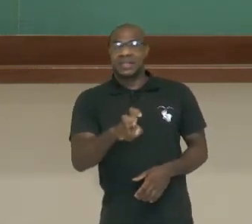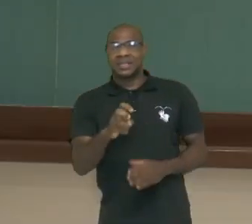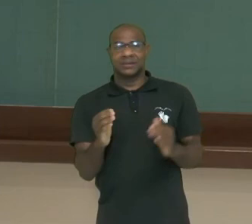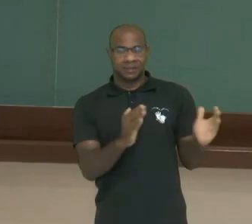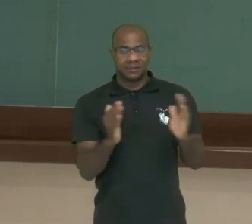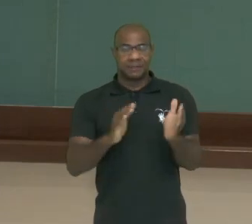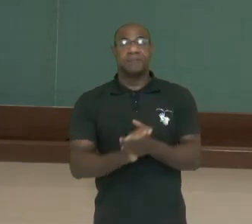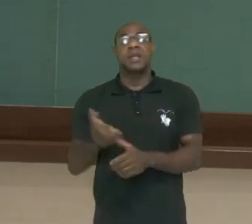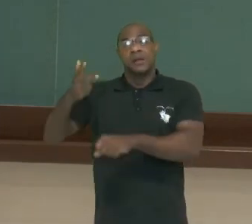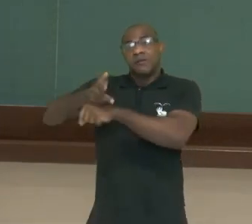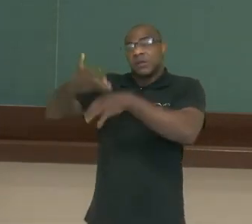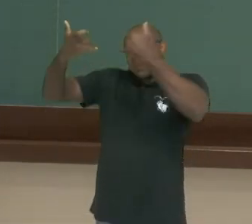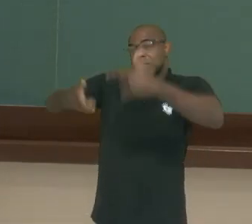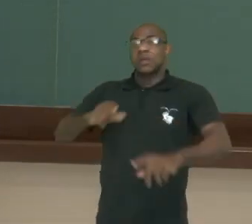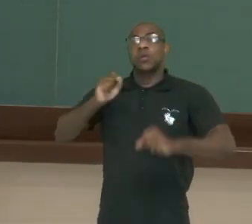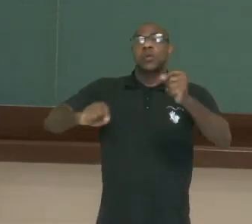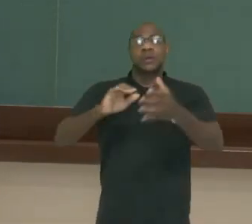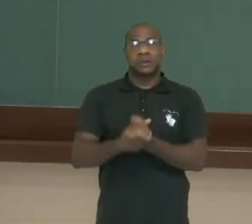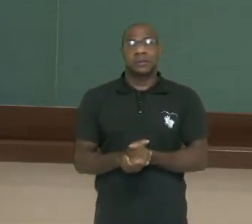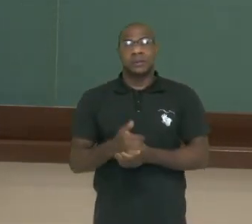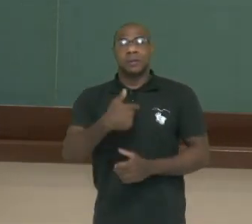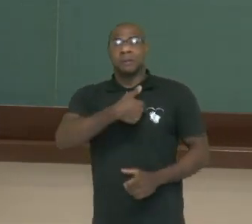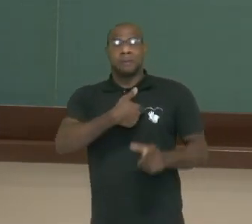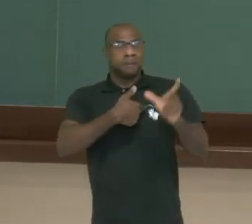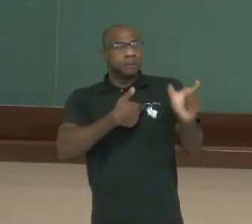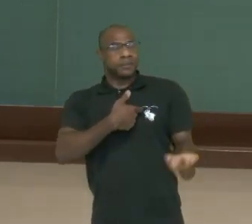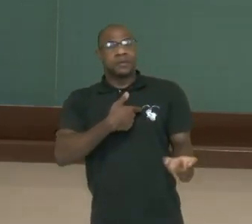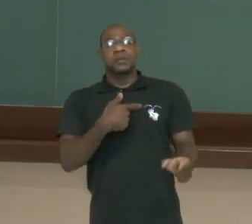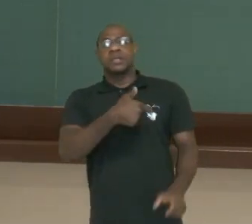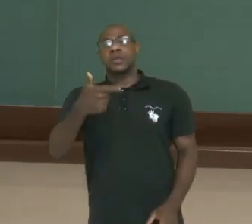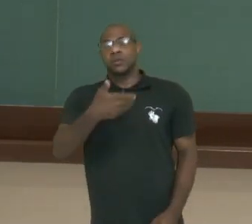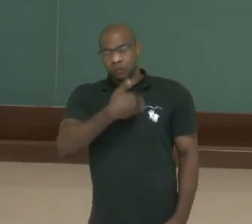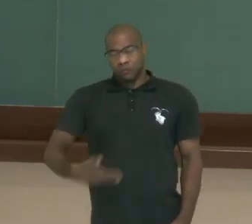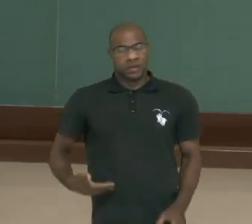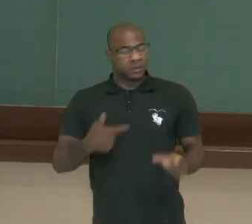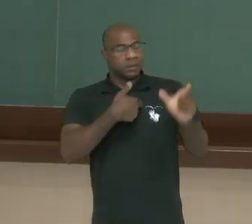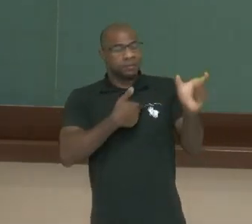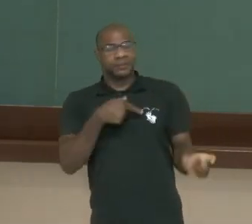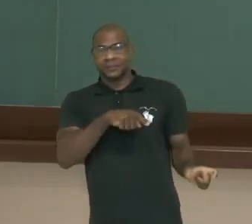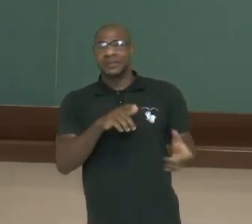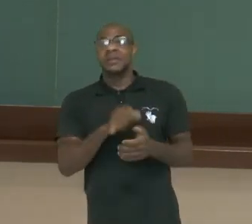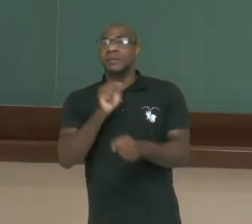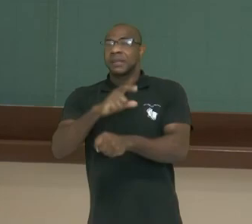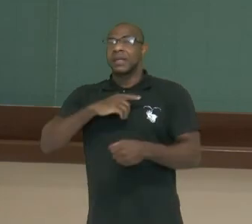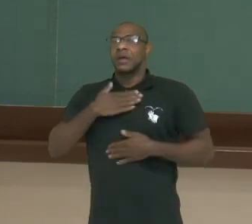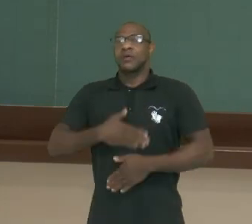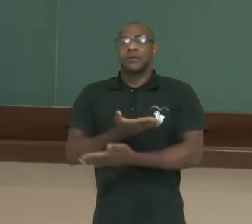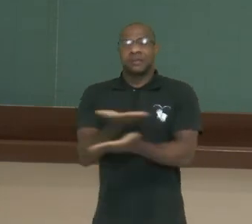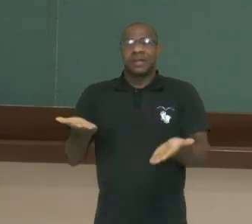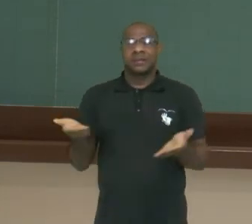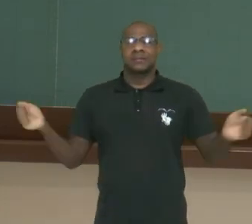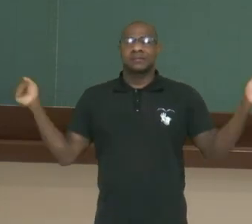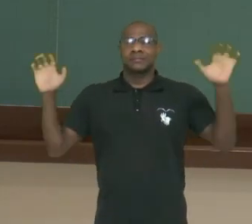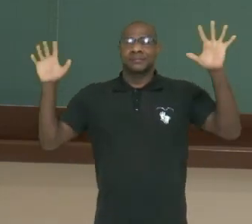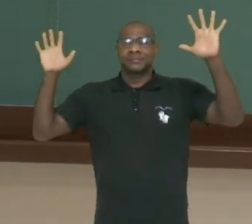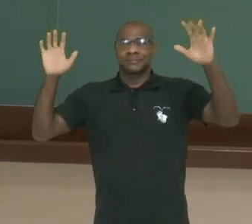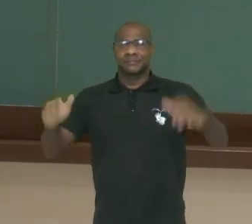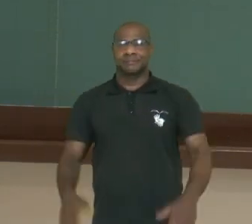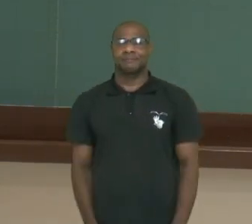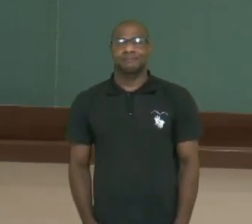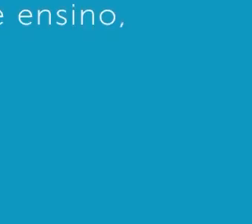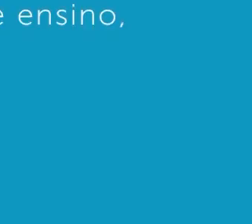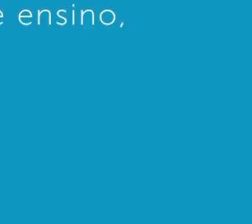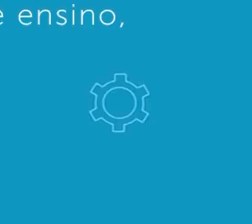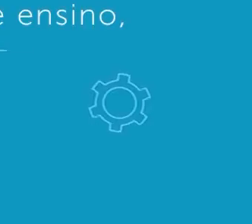1945. Nesse vídeo, nós falamos sobre o segundo governo de Getúlio Vargas. Espero que vocês tenham gostado. Até breve!